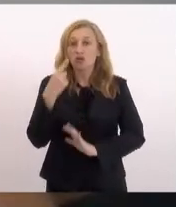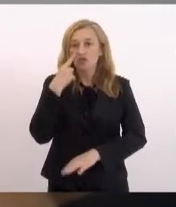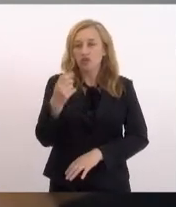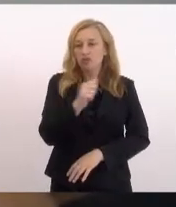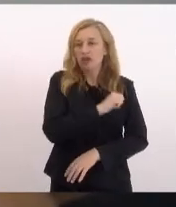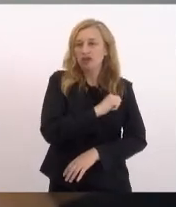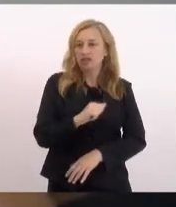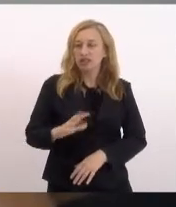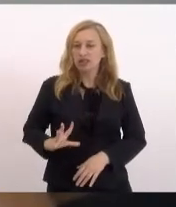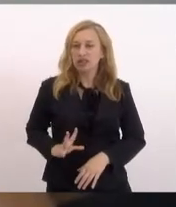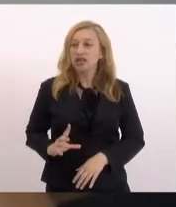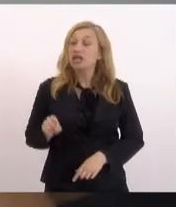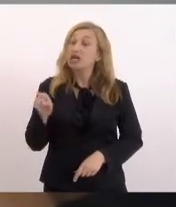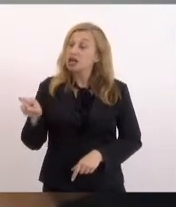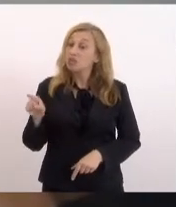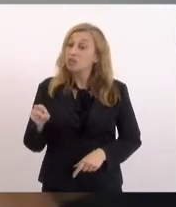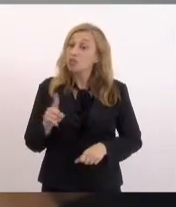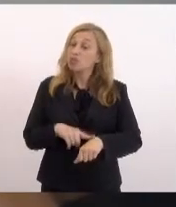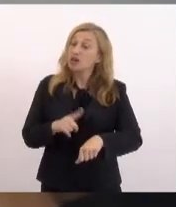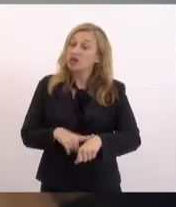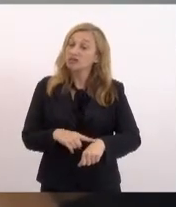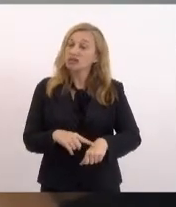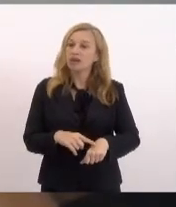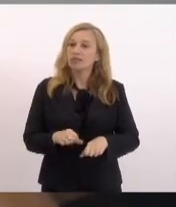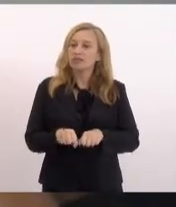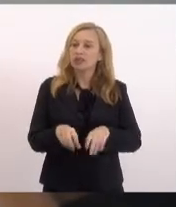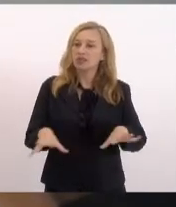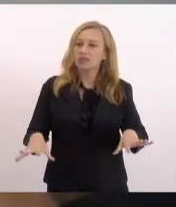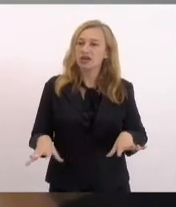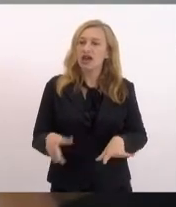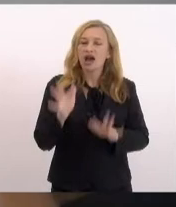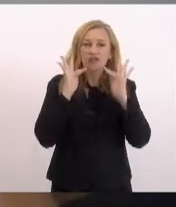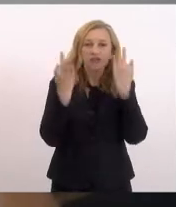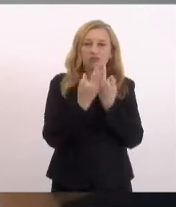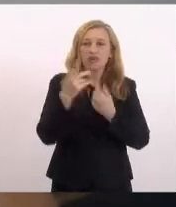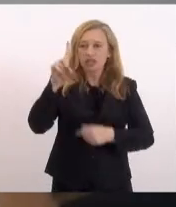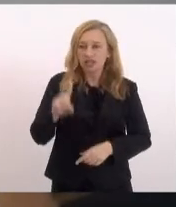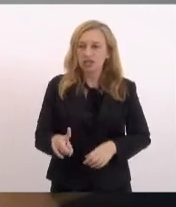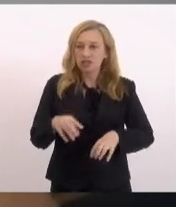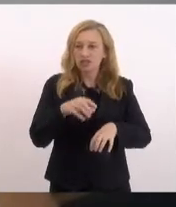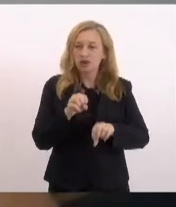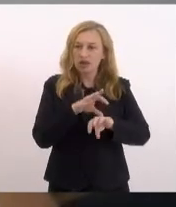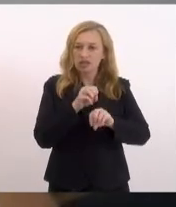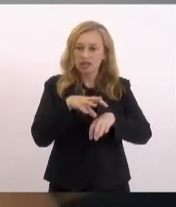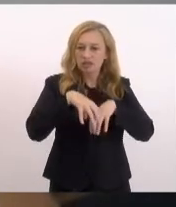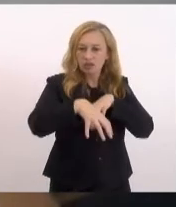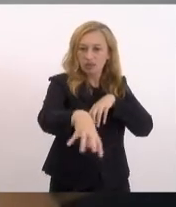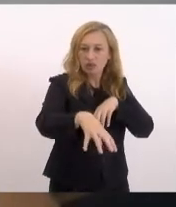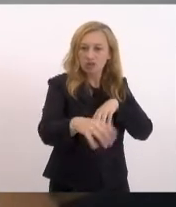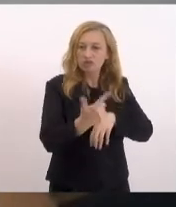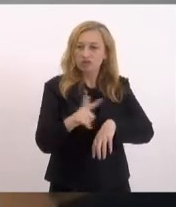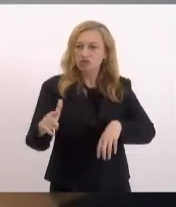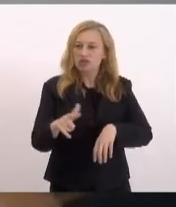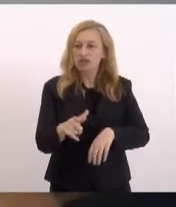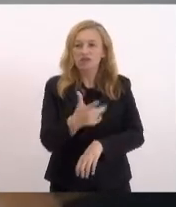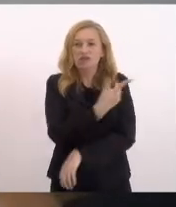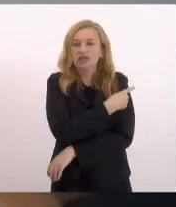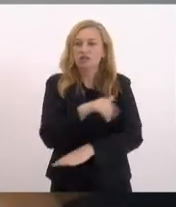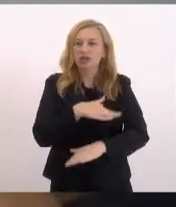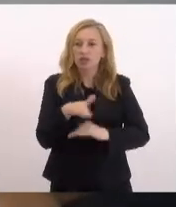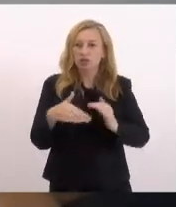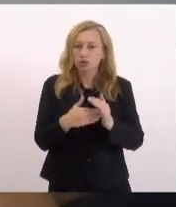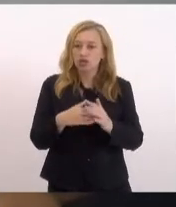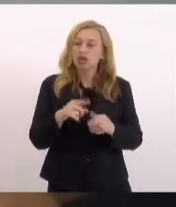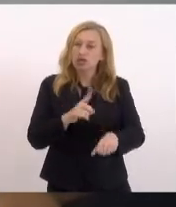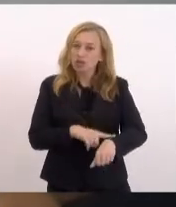naquela fase da pandemia, garantindo que as famílias pudessem ter o direito ao ensino remoto enquanto não houvesse vacina disponível para a população. E